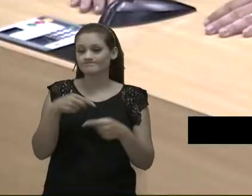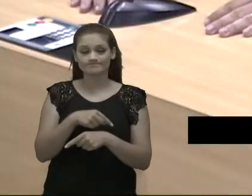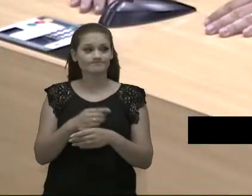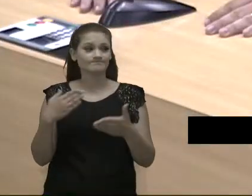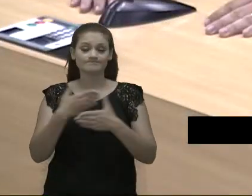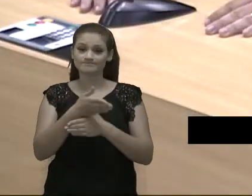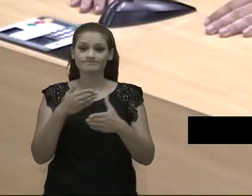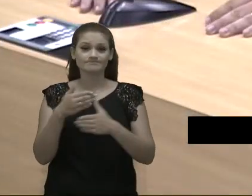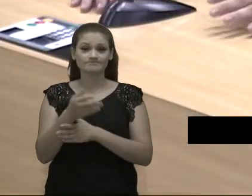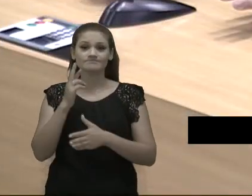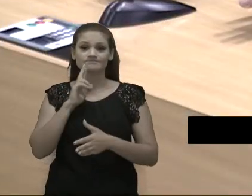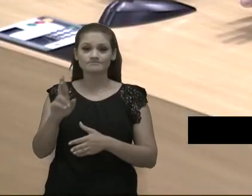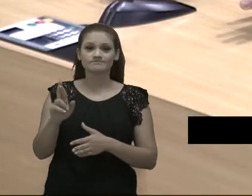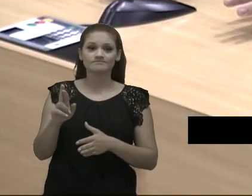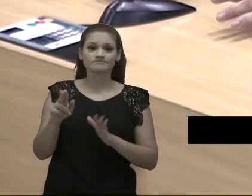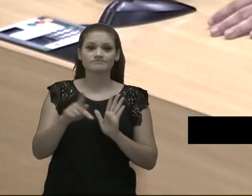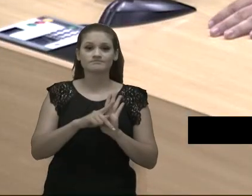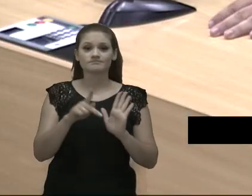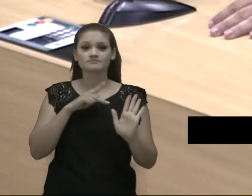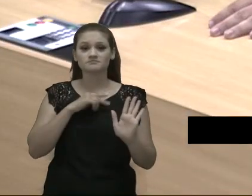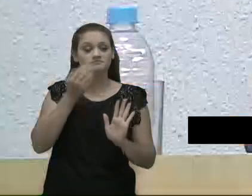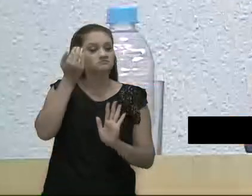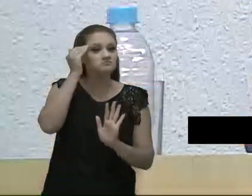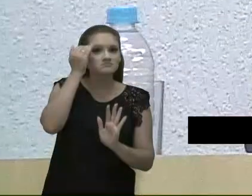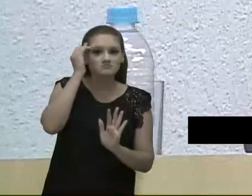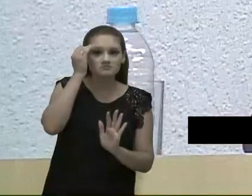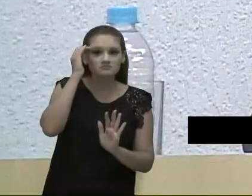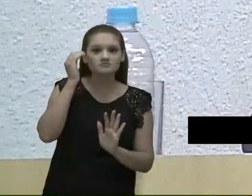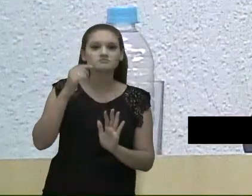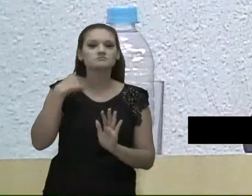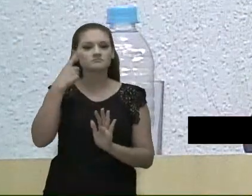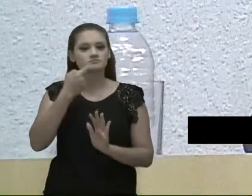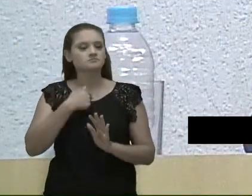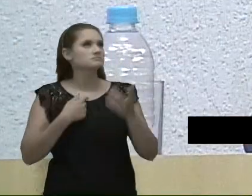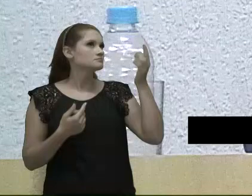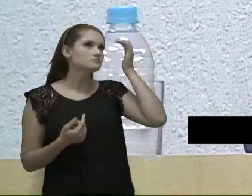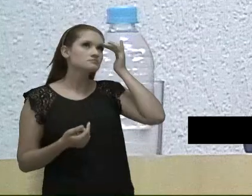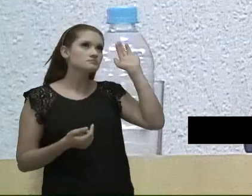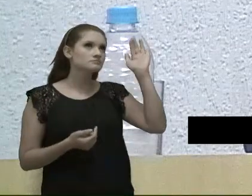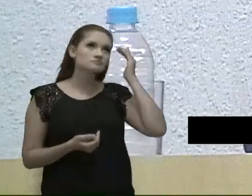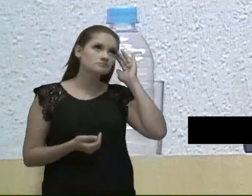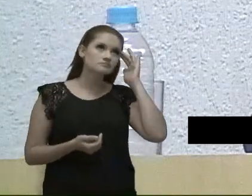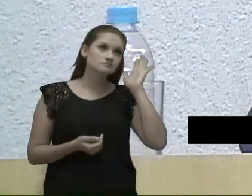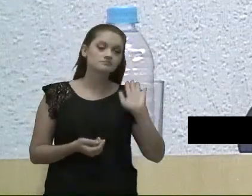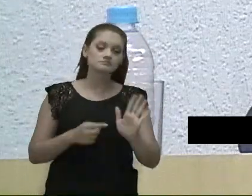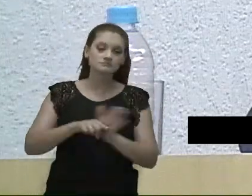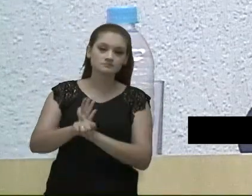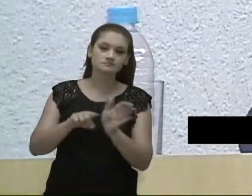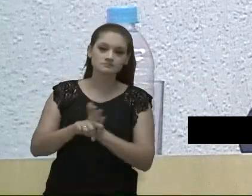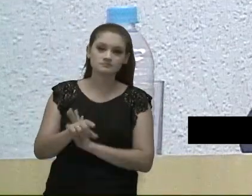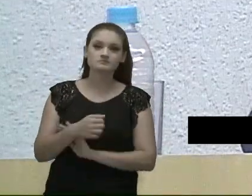fique interferindo na resposta dele. Se ele não entender, doutor, ele pergunta, eu não entendi a pergunta. Tá bom?